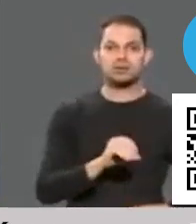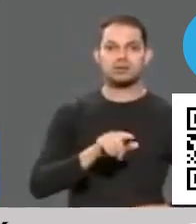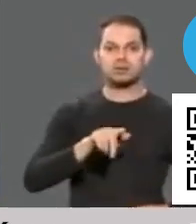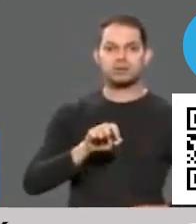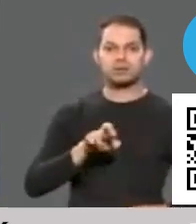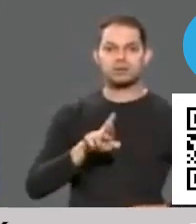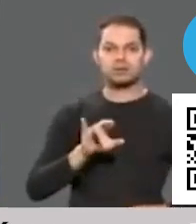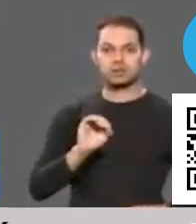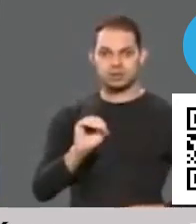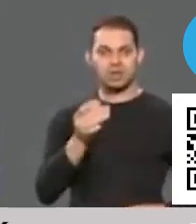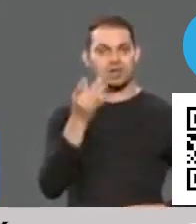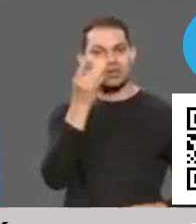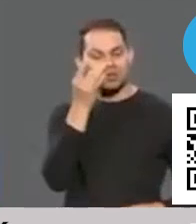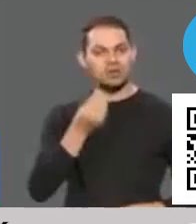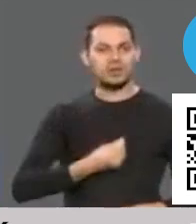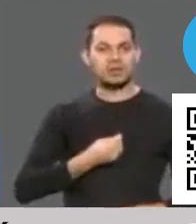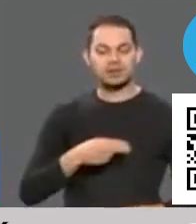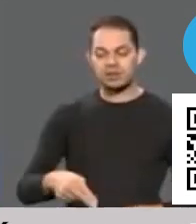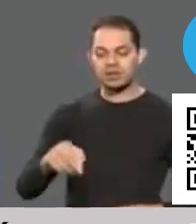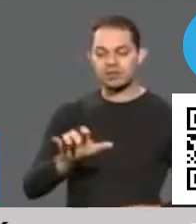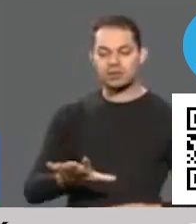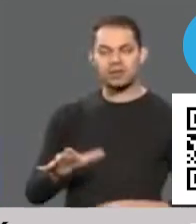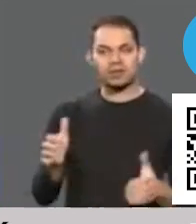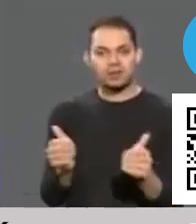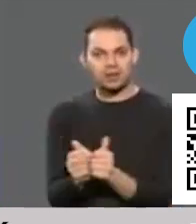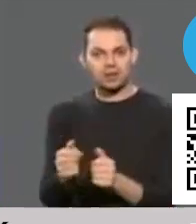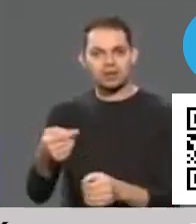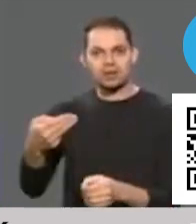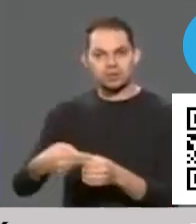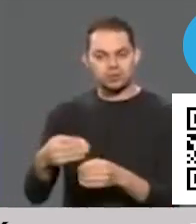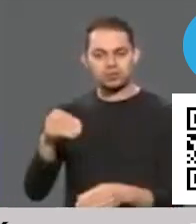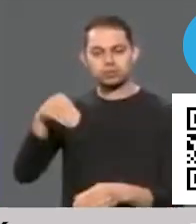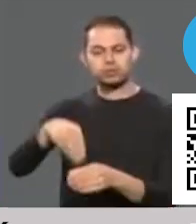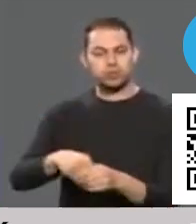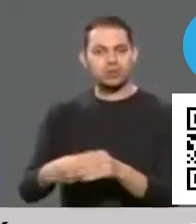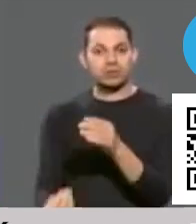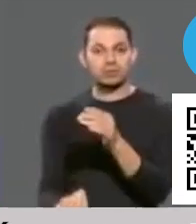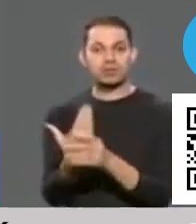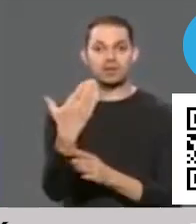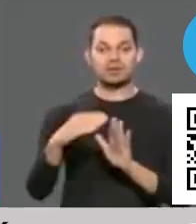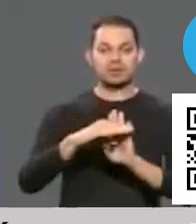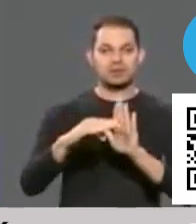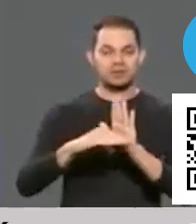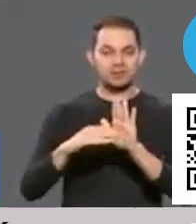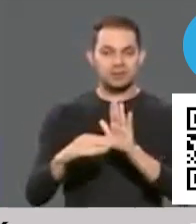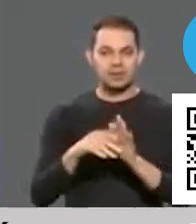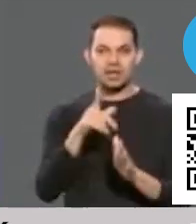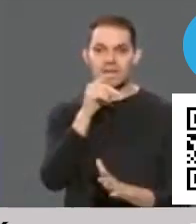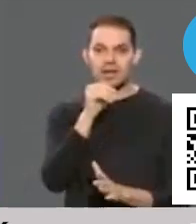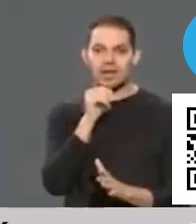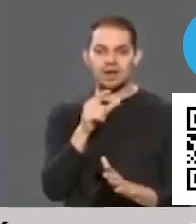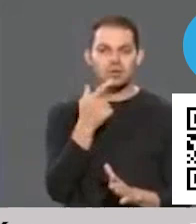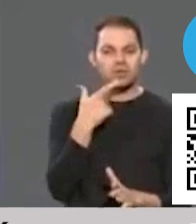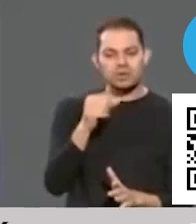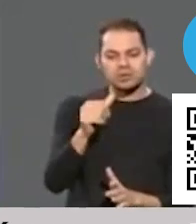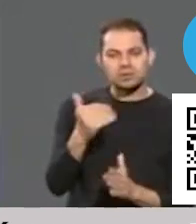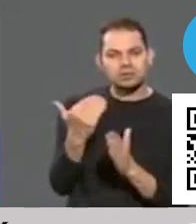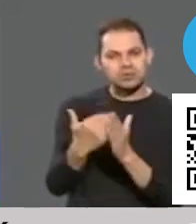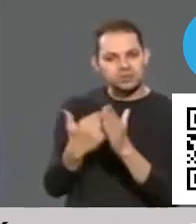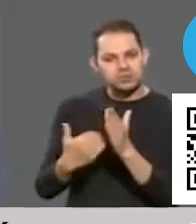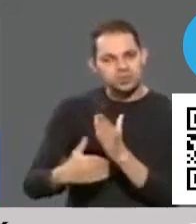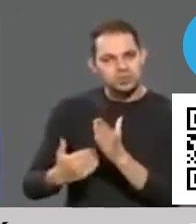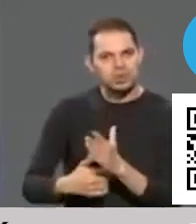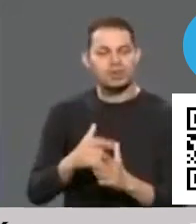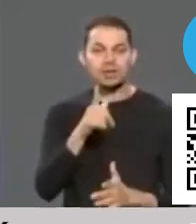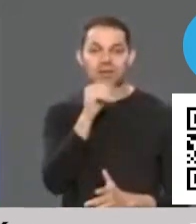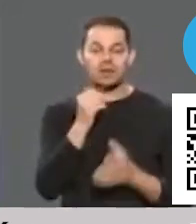esteve presente no Nordeste em municípios também lançando um programa de dessalinização, aliás, não só lançando o programa,